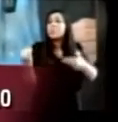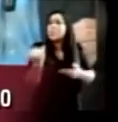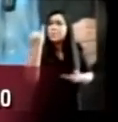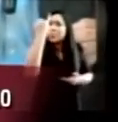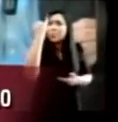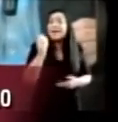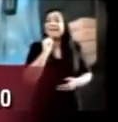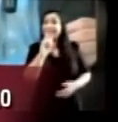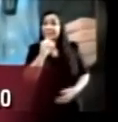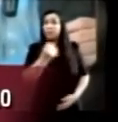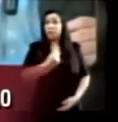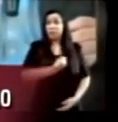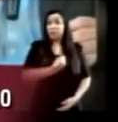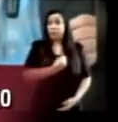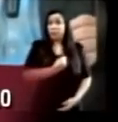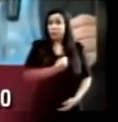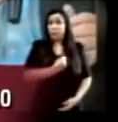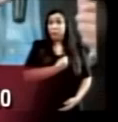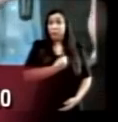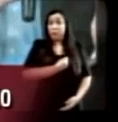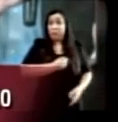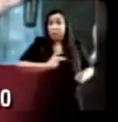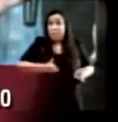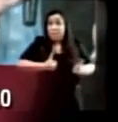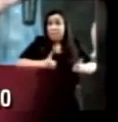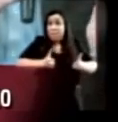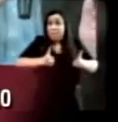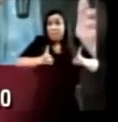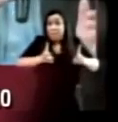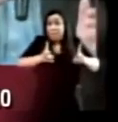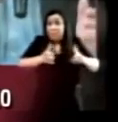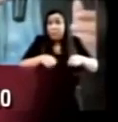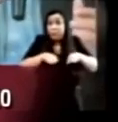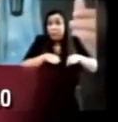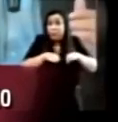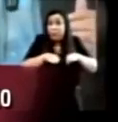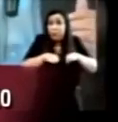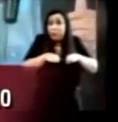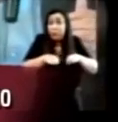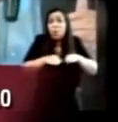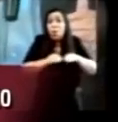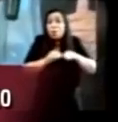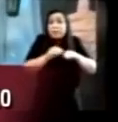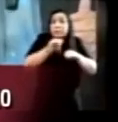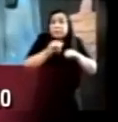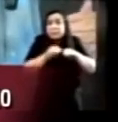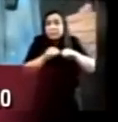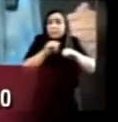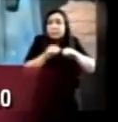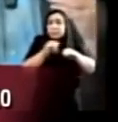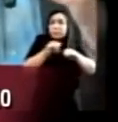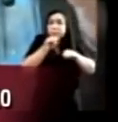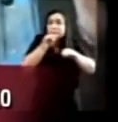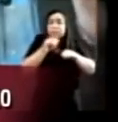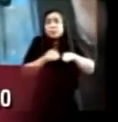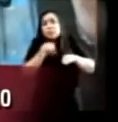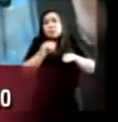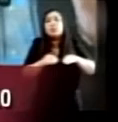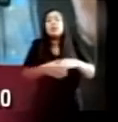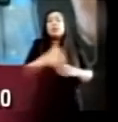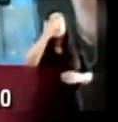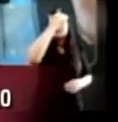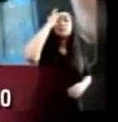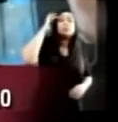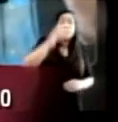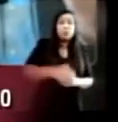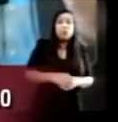importantíssima. Se os números quase estão se mantendo constantes, ou levemente aumentando, e a porcentagem dos